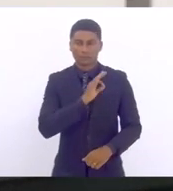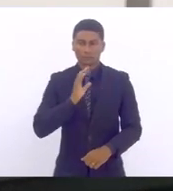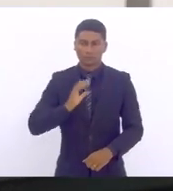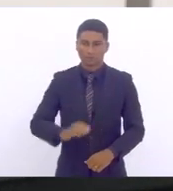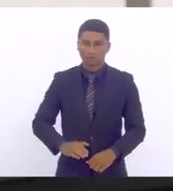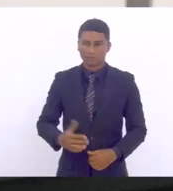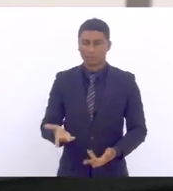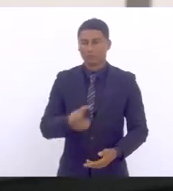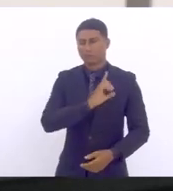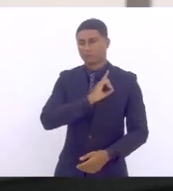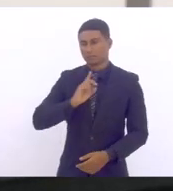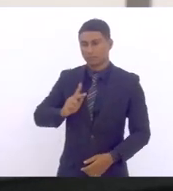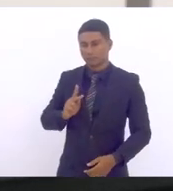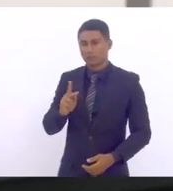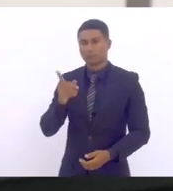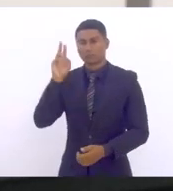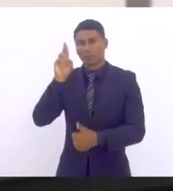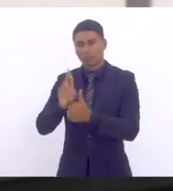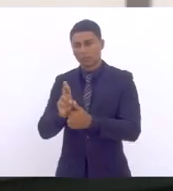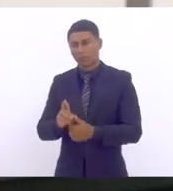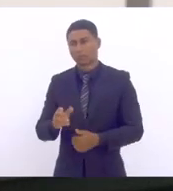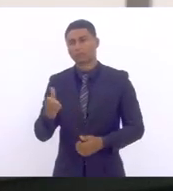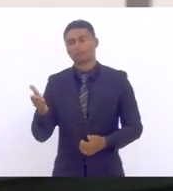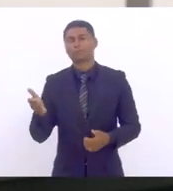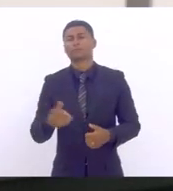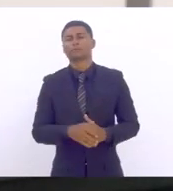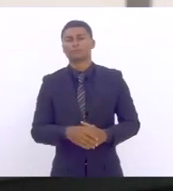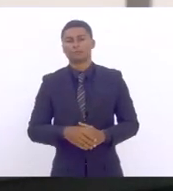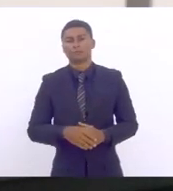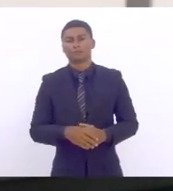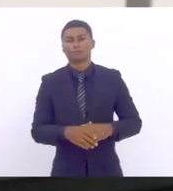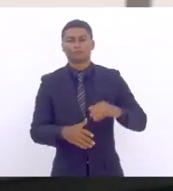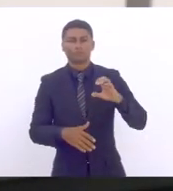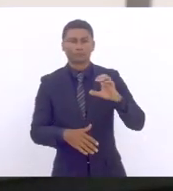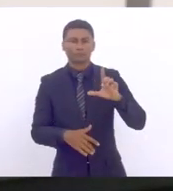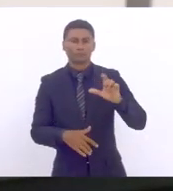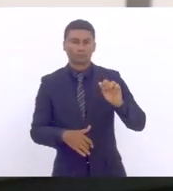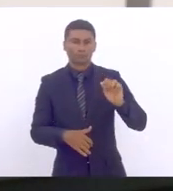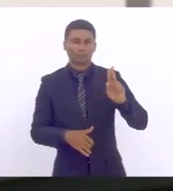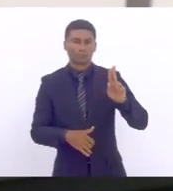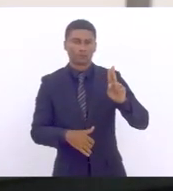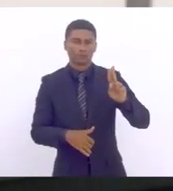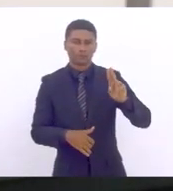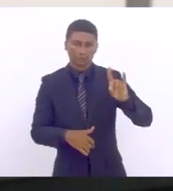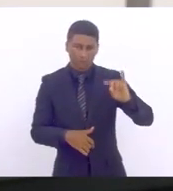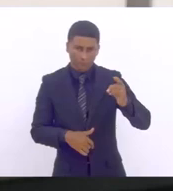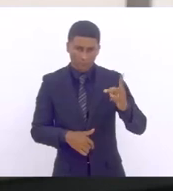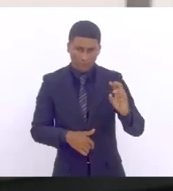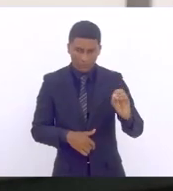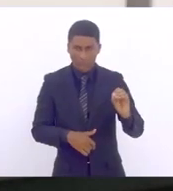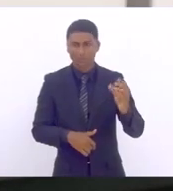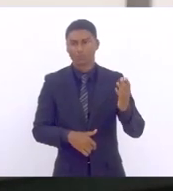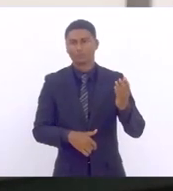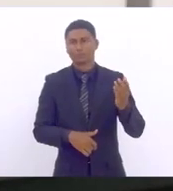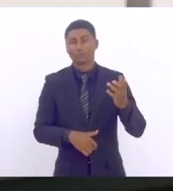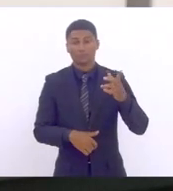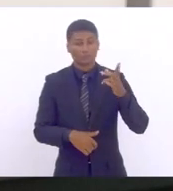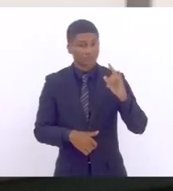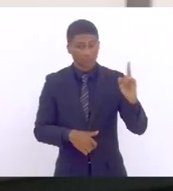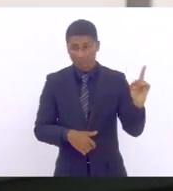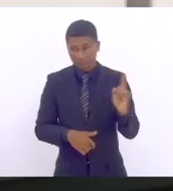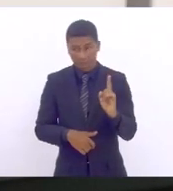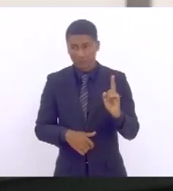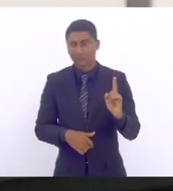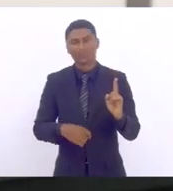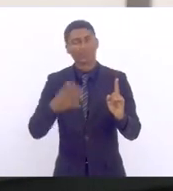Defensoria, Promotoria Dr. Rodrigo Terra, ao Claudinho também da Natorg aí, que sem ele isso aqui também não seria